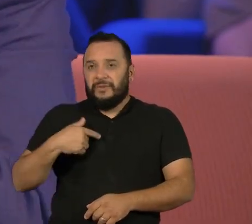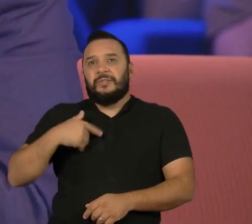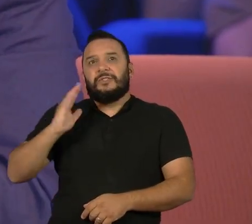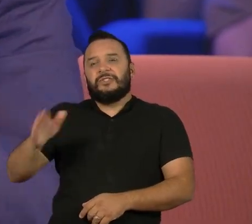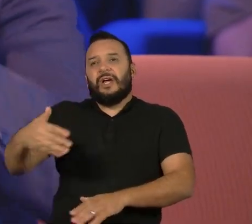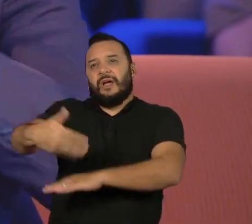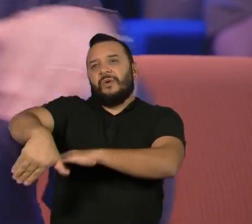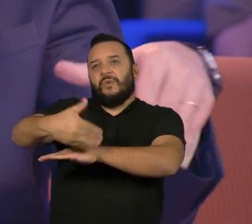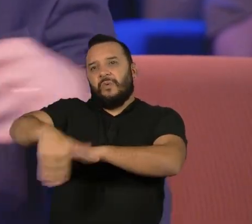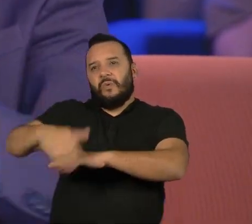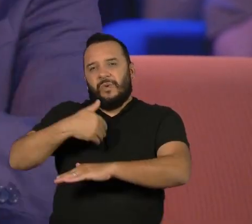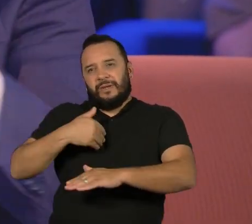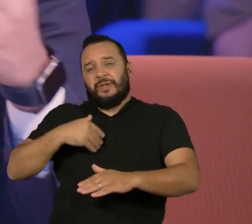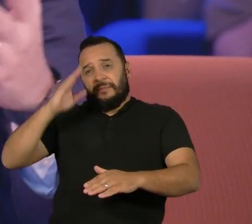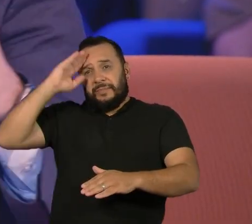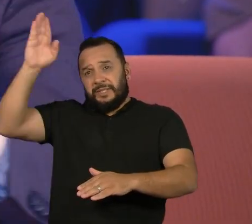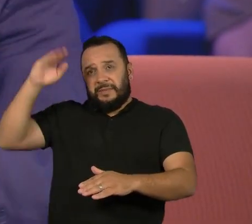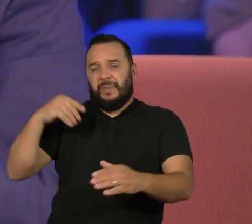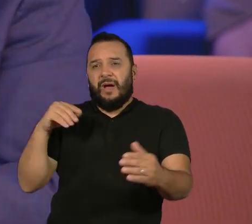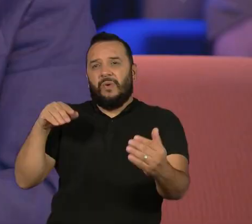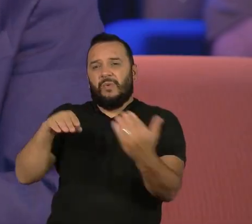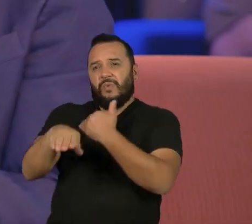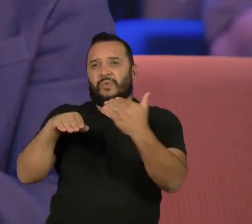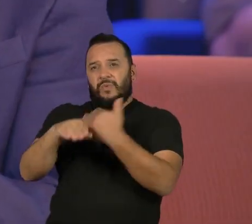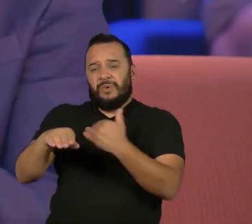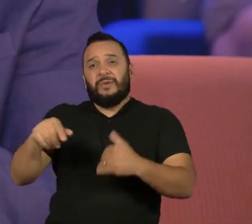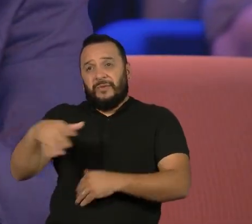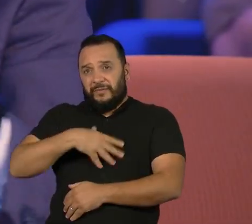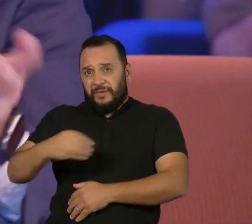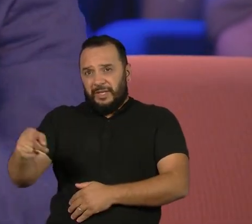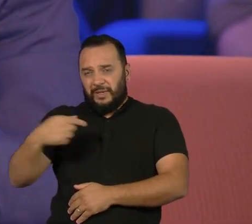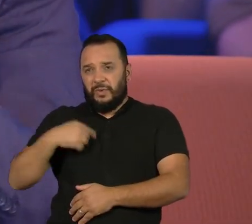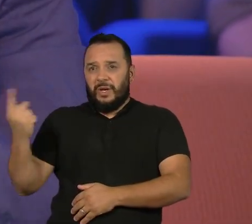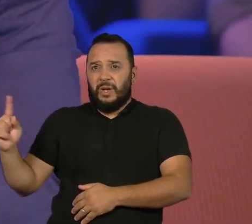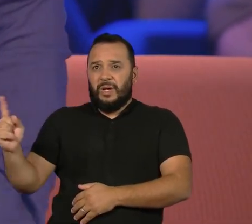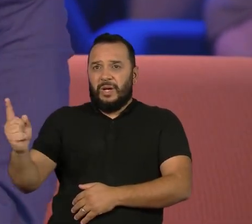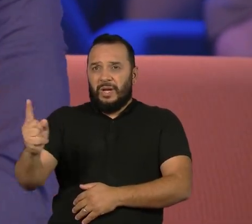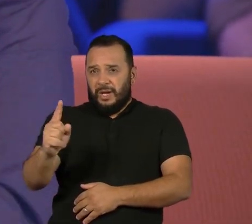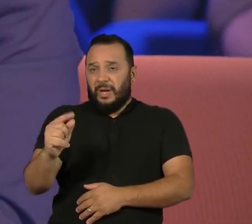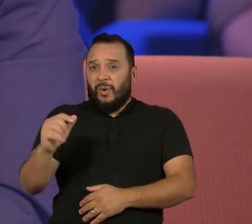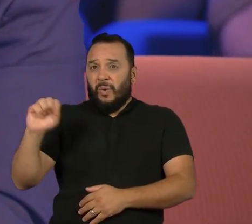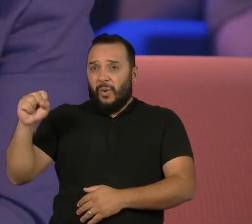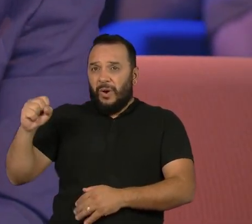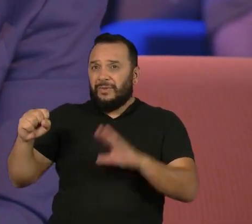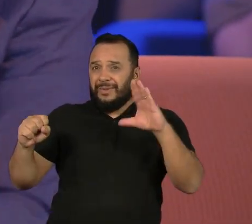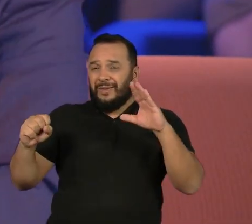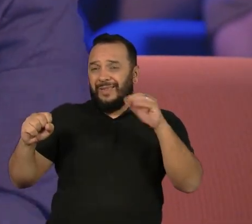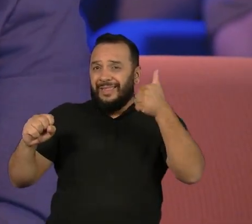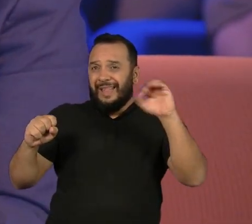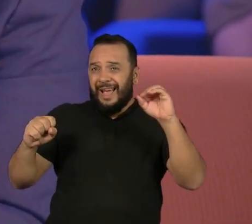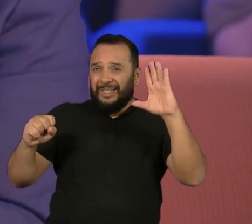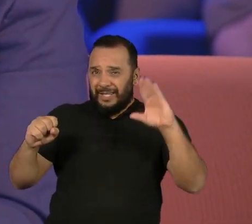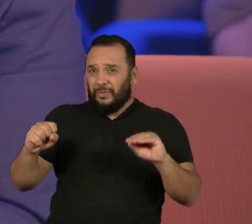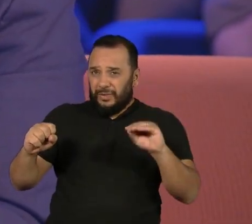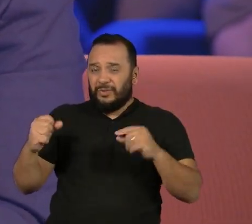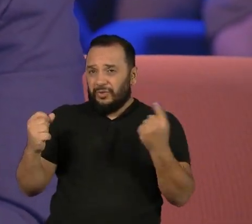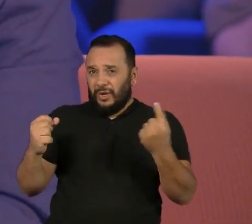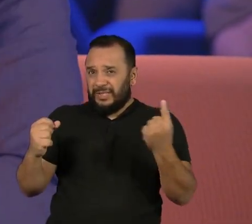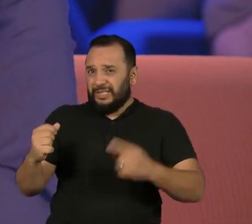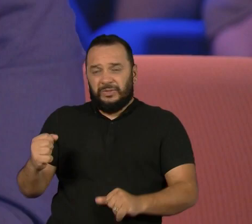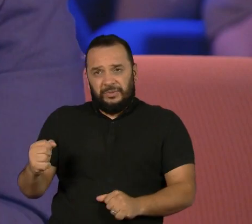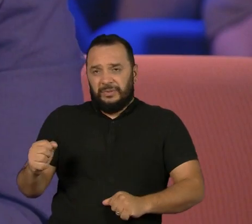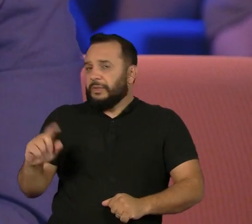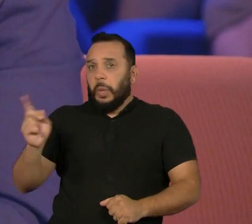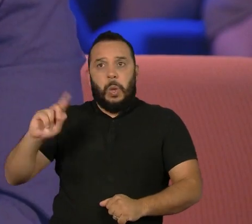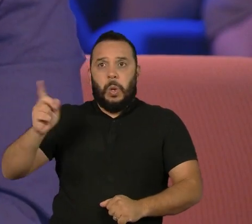Presidente Vargas, na Rio Branco, nas principais vias do Rio de Janeiro, 8, 10 horas da noite sozinho, seu filho de 10, 11 anos de idade? Aí a pessoa fala, não,